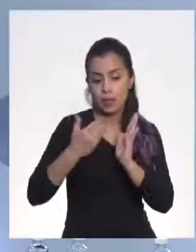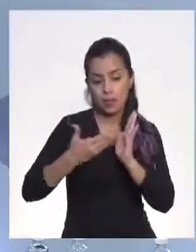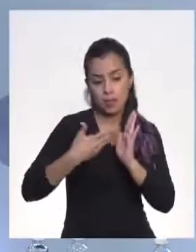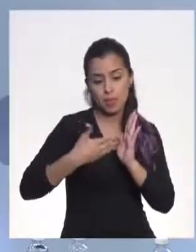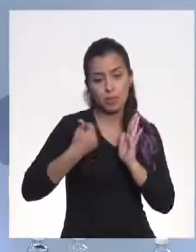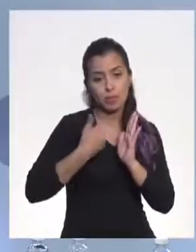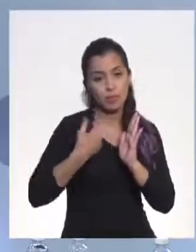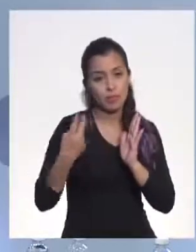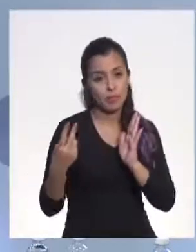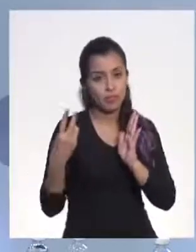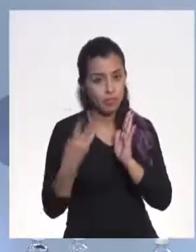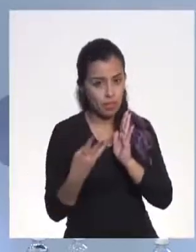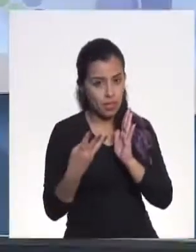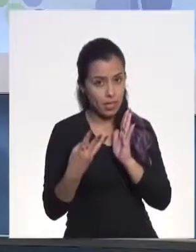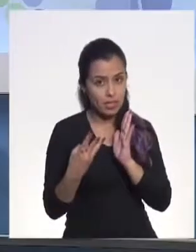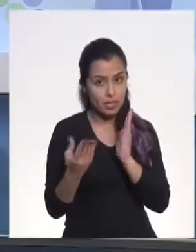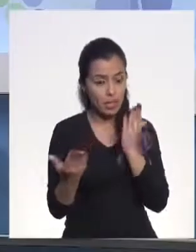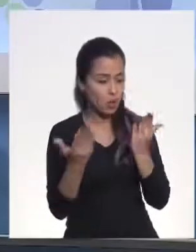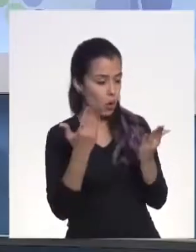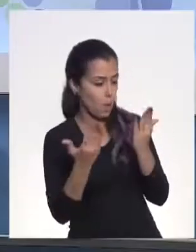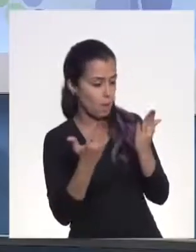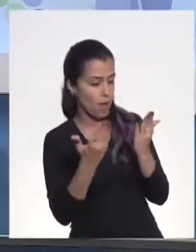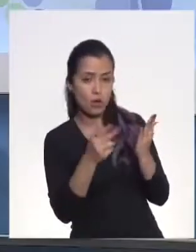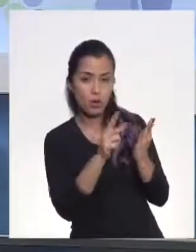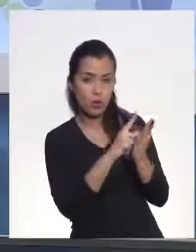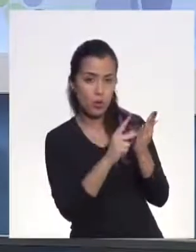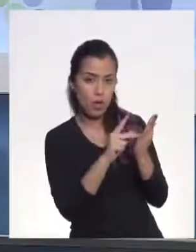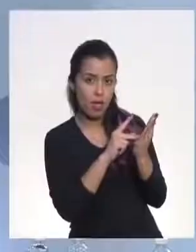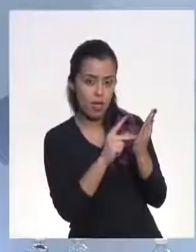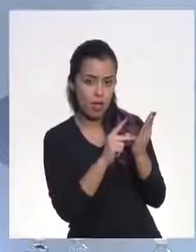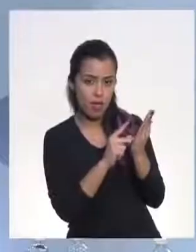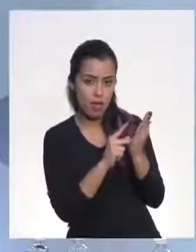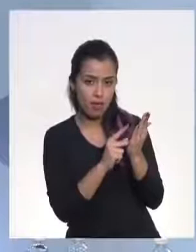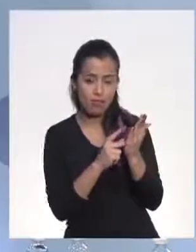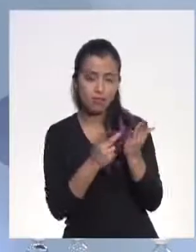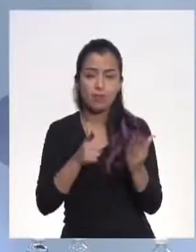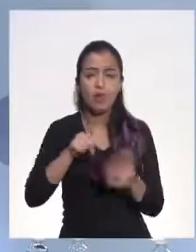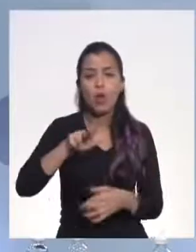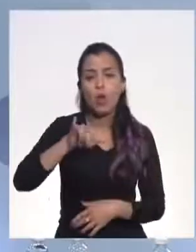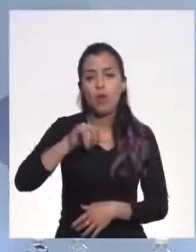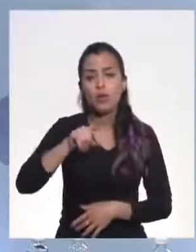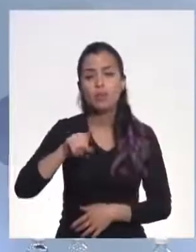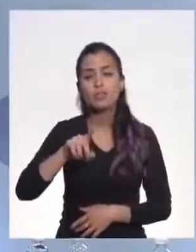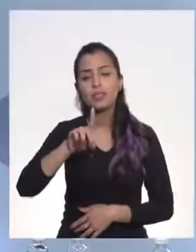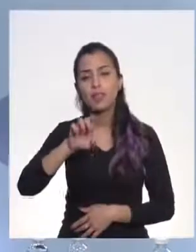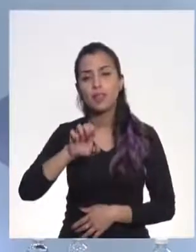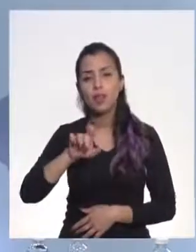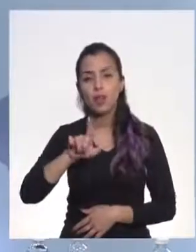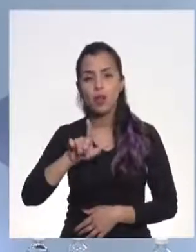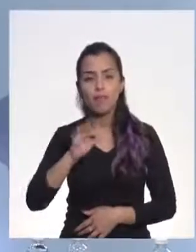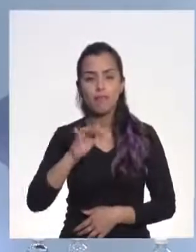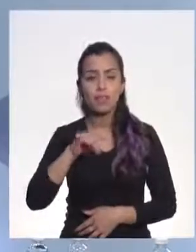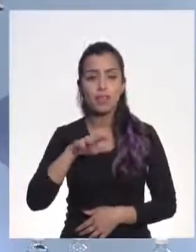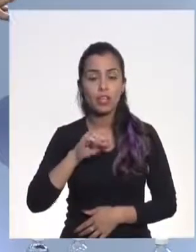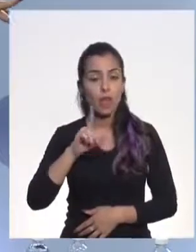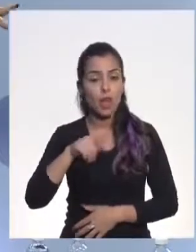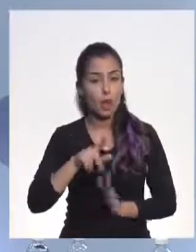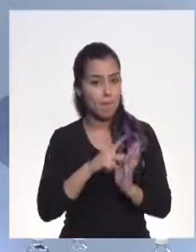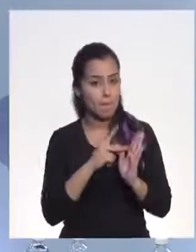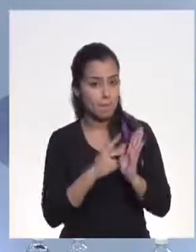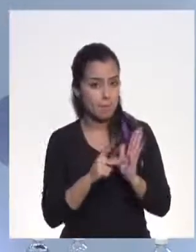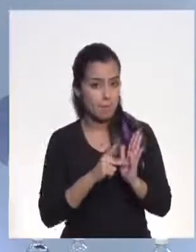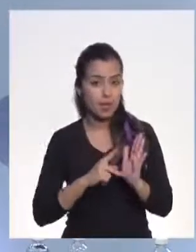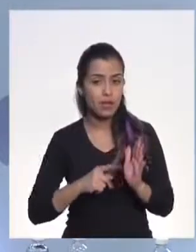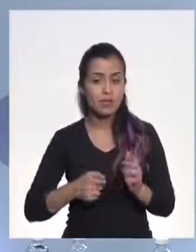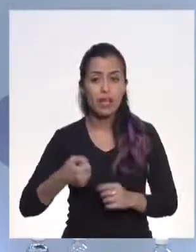eu vejo esse poema a gente Luiz Delfino sendo um poeta parnasiano o pai na zona faz mais